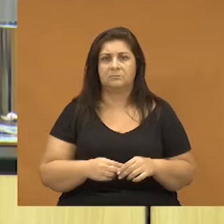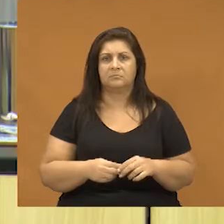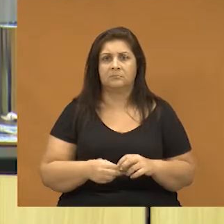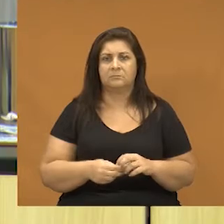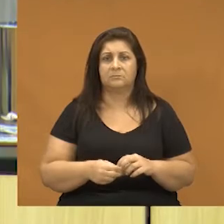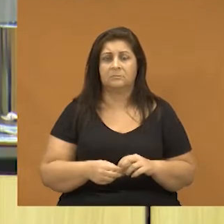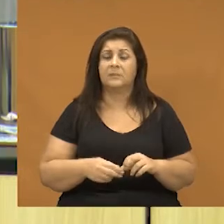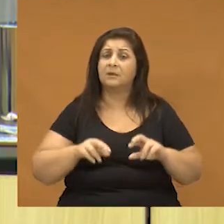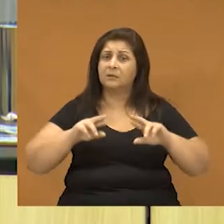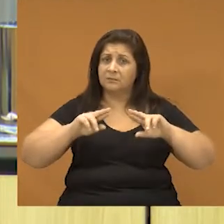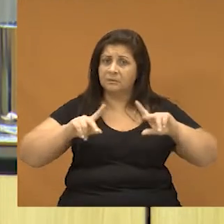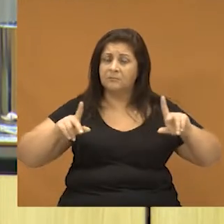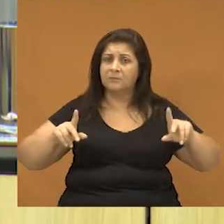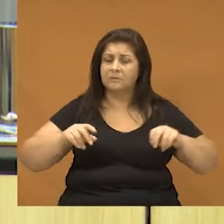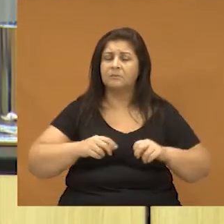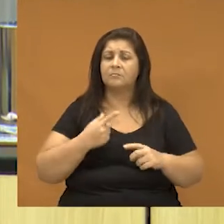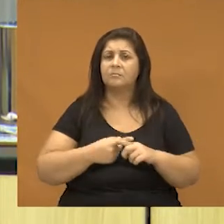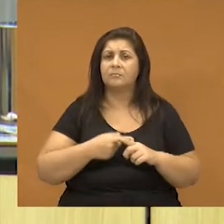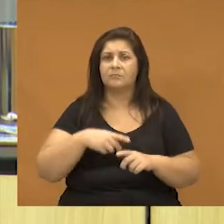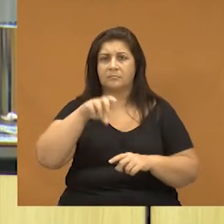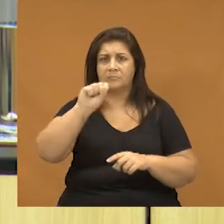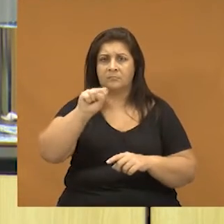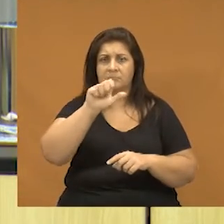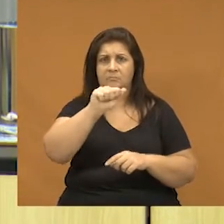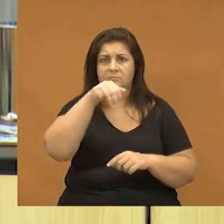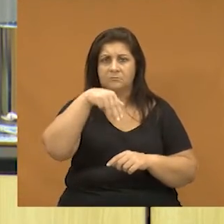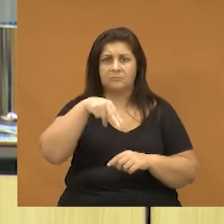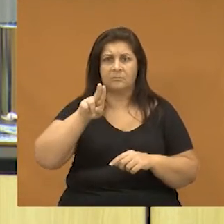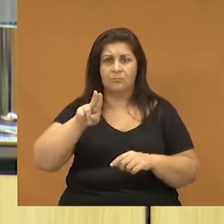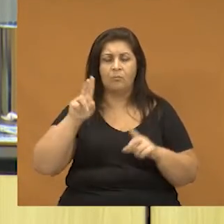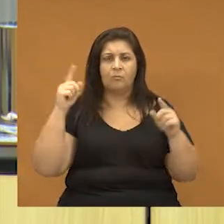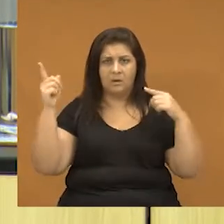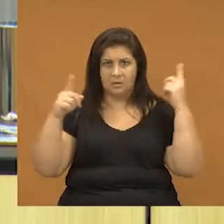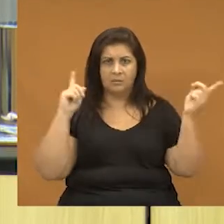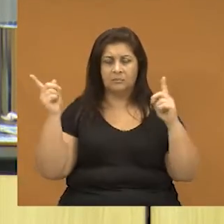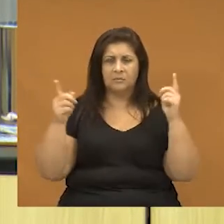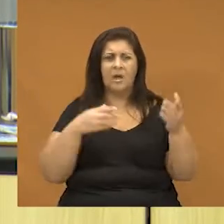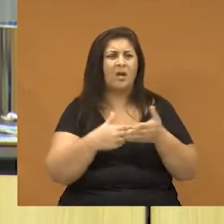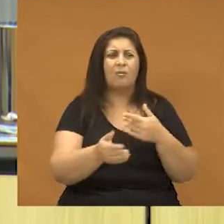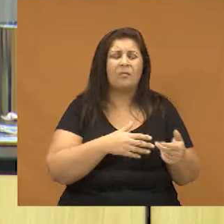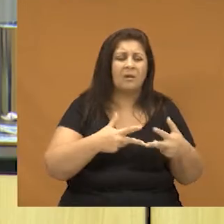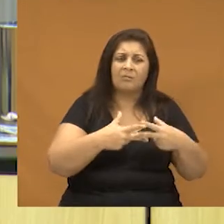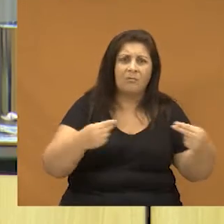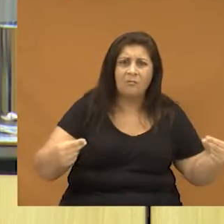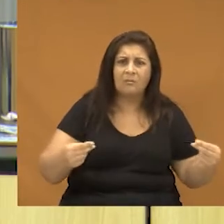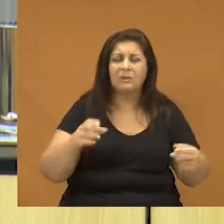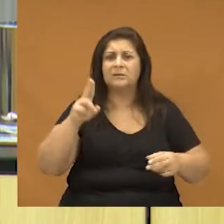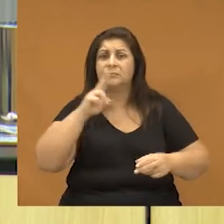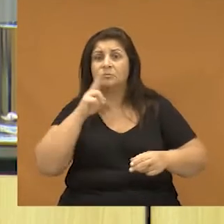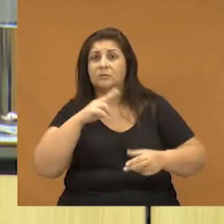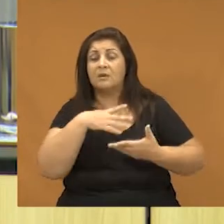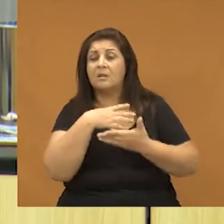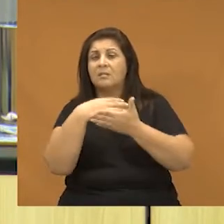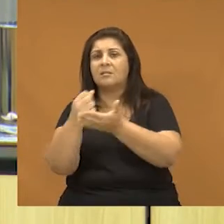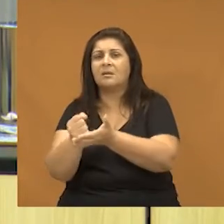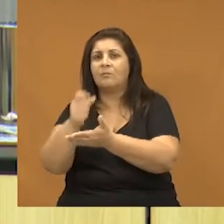e a diferença, porque o SAMU hoje, qualquer ocorrência, qualquer emergência, ele leva para